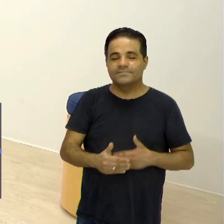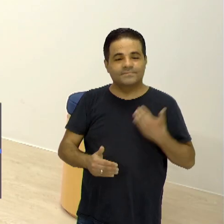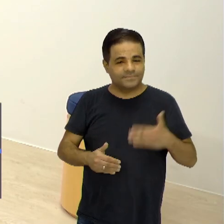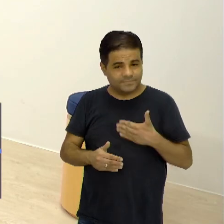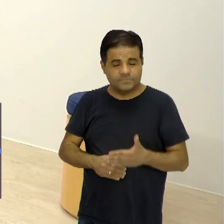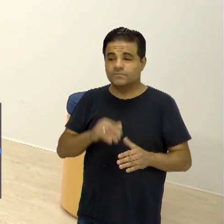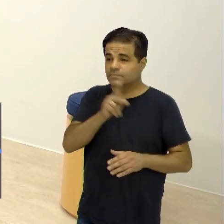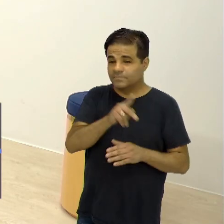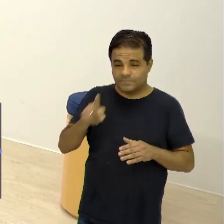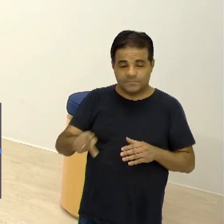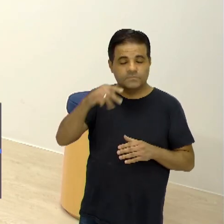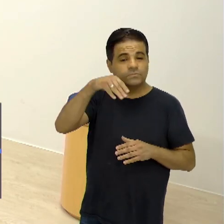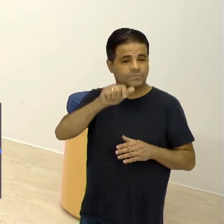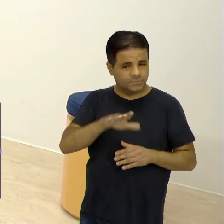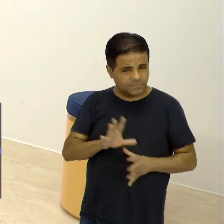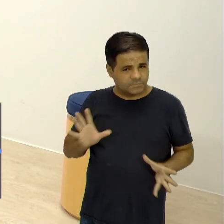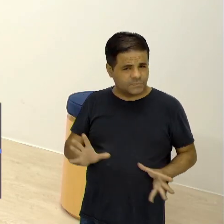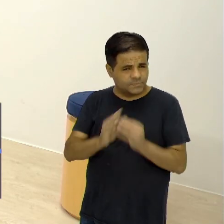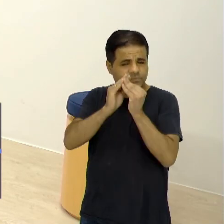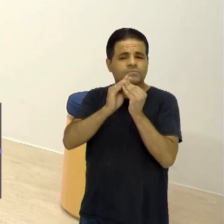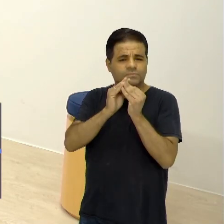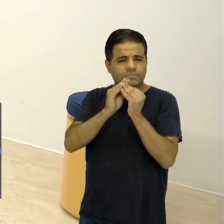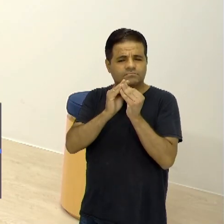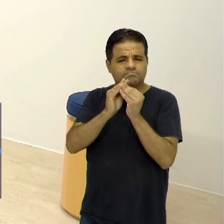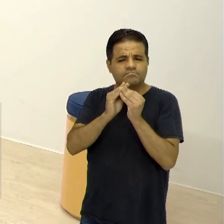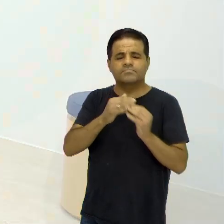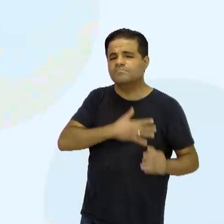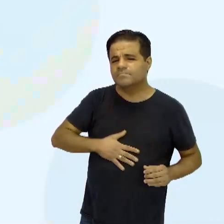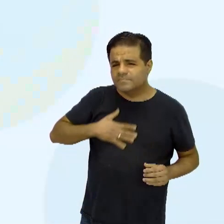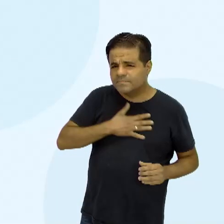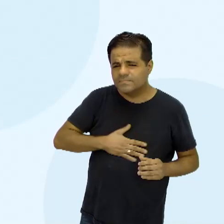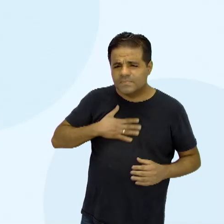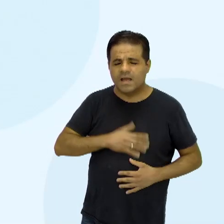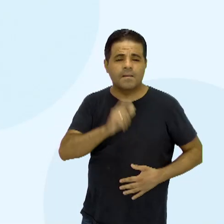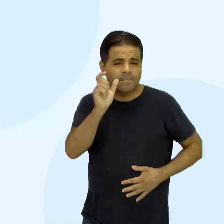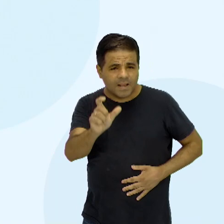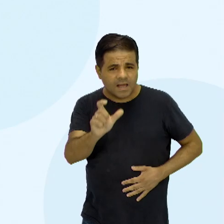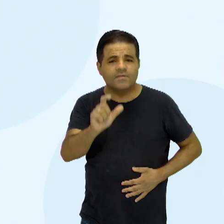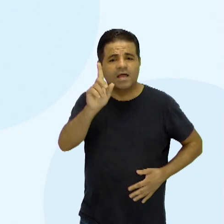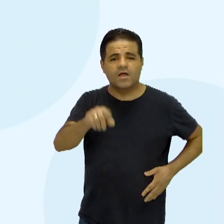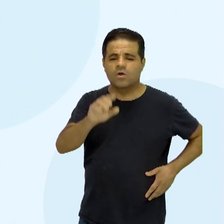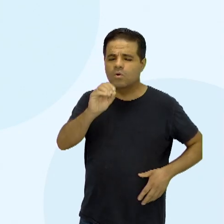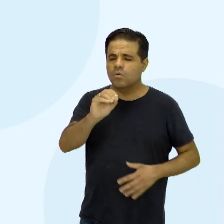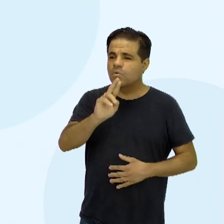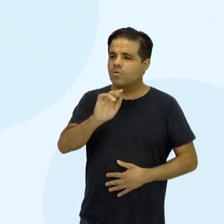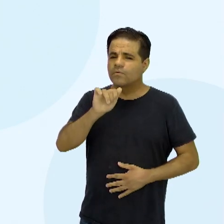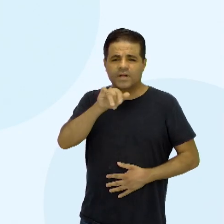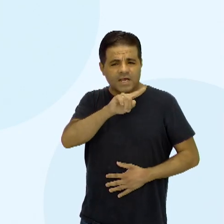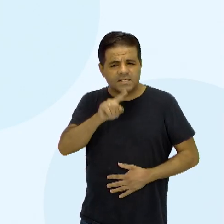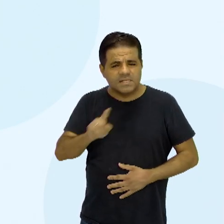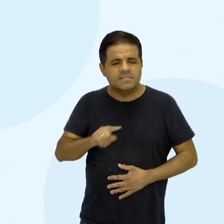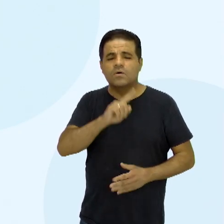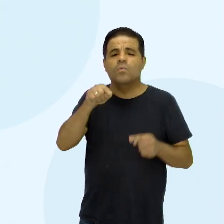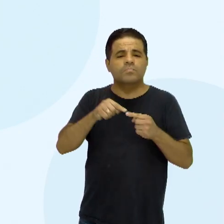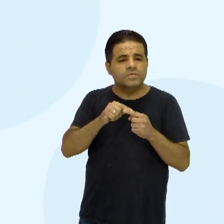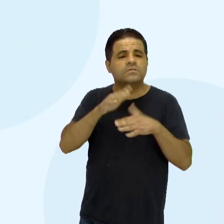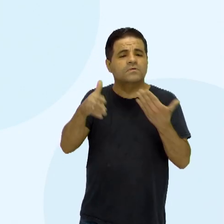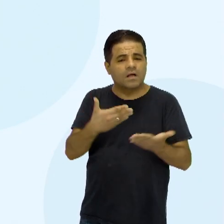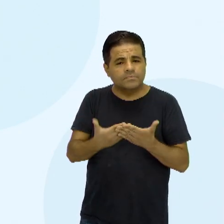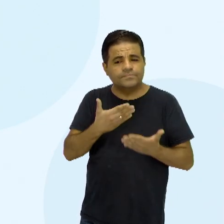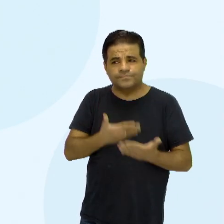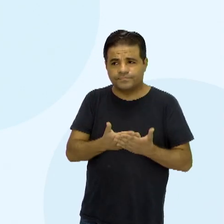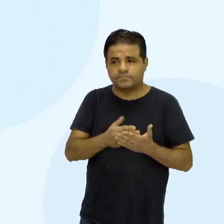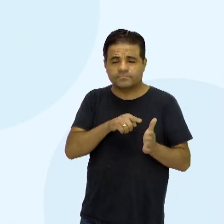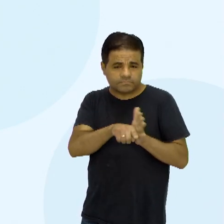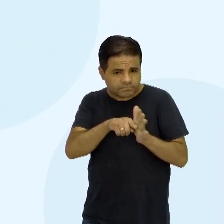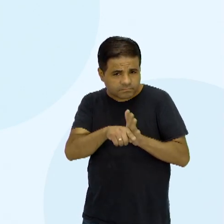vai fazer o resumo aí pra gente desse objetivo, que é um só, né? Com prazer. A palavra é organização. Qual é o objetivo da aula? Analisar efeitos de